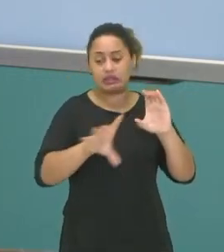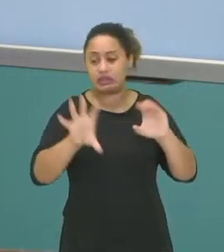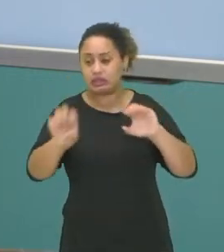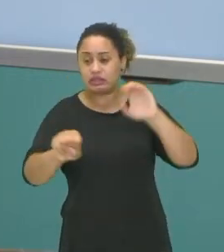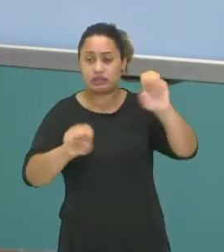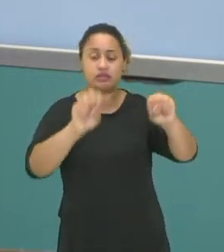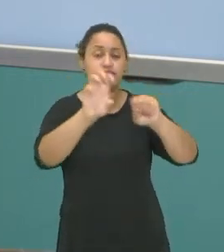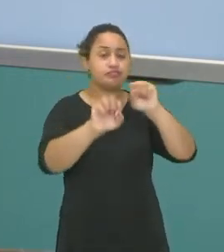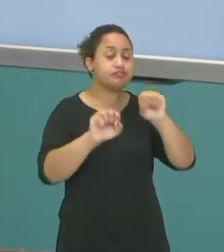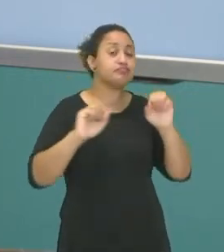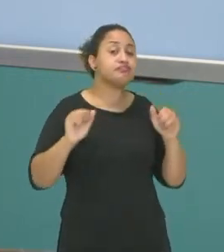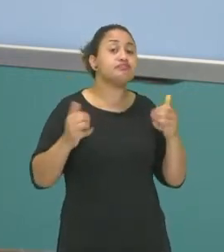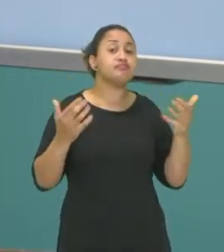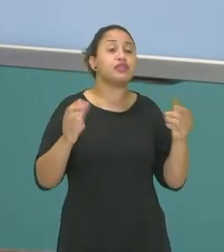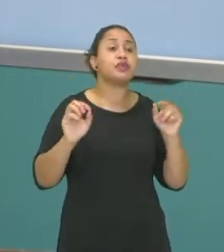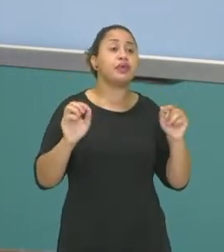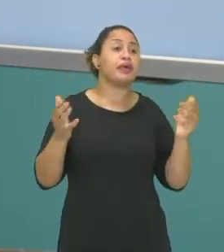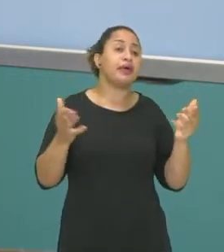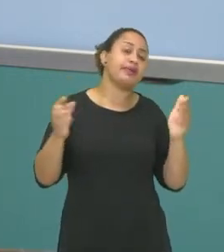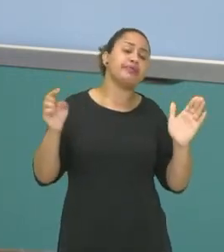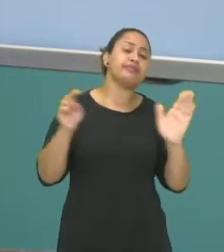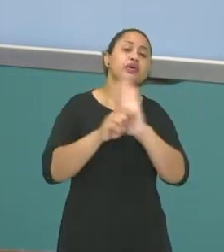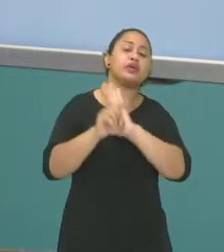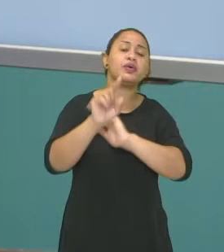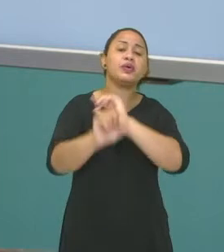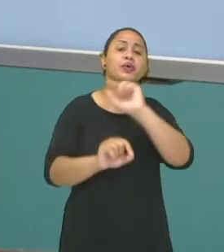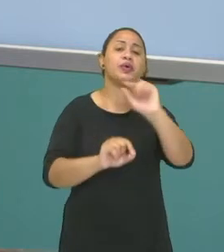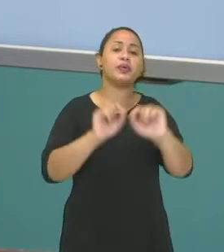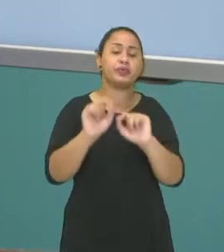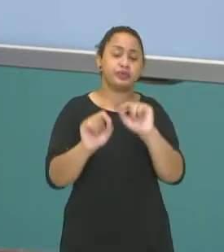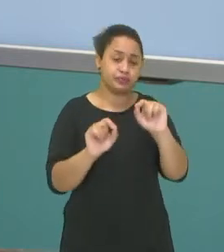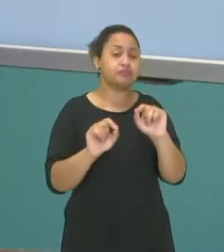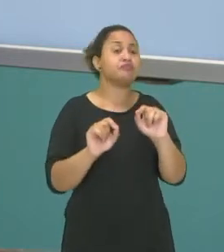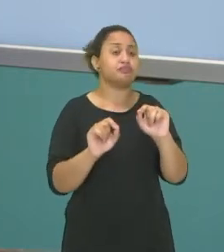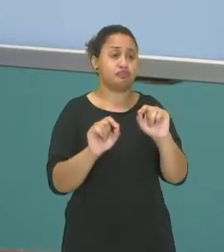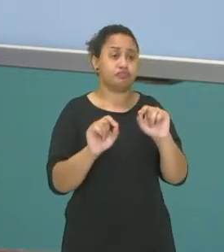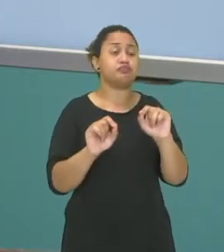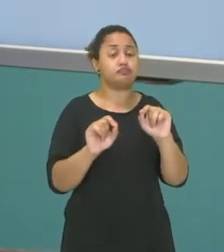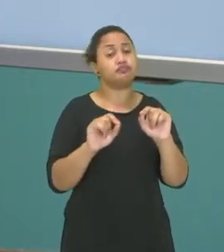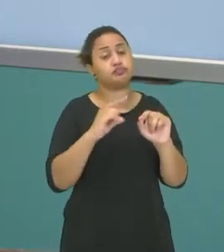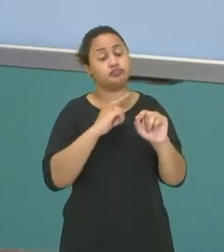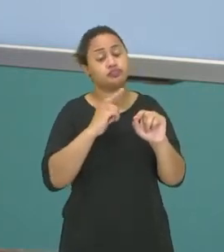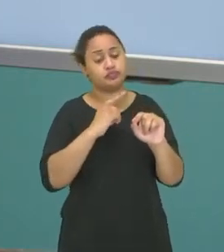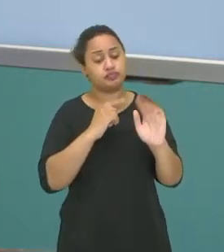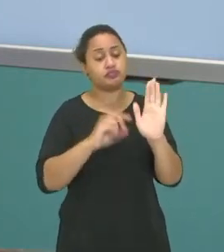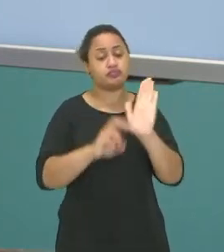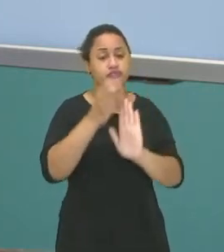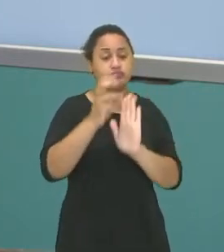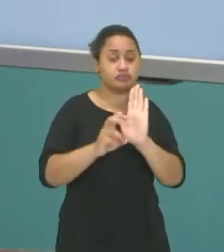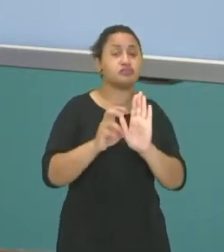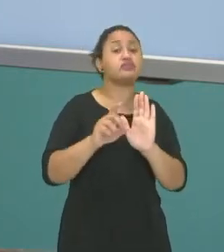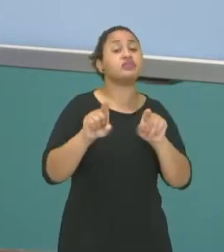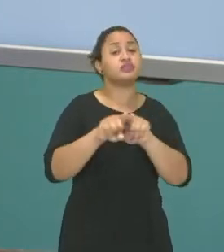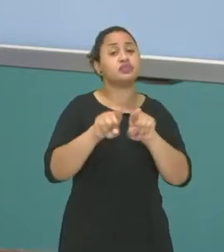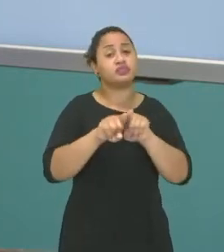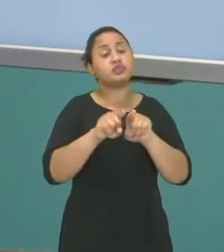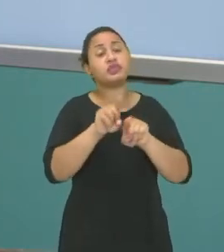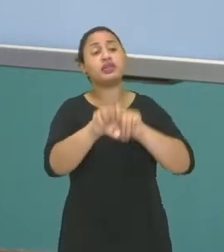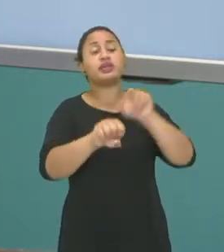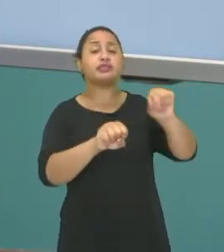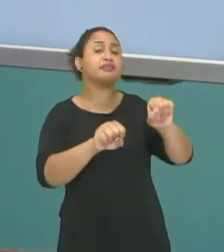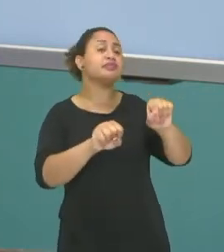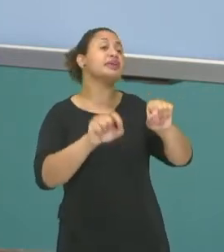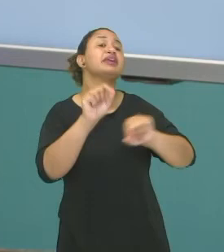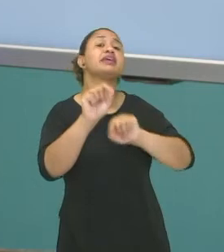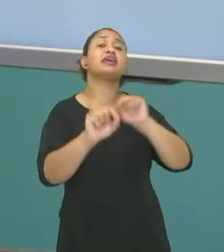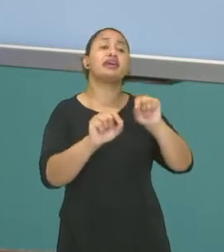alimentação. Então, a gente está perguntando aqui, né? Obter energia de produtores e de consumidores. Quem que é esse